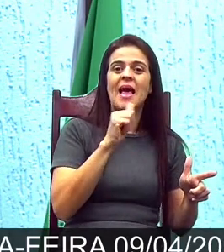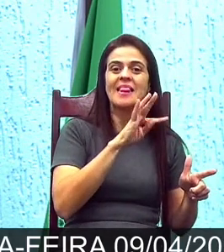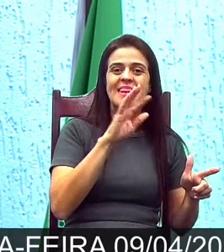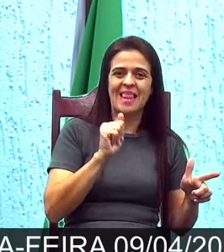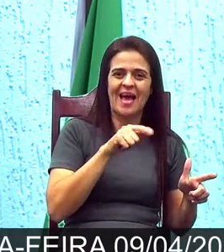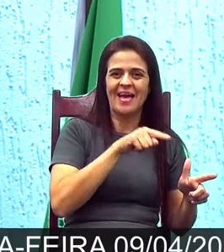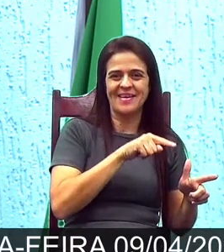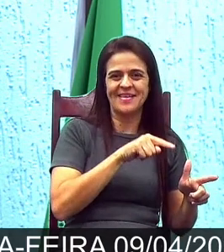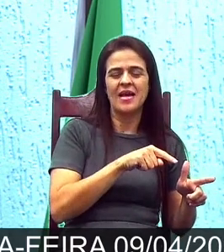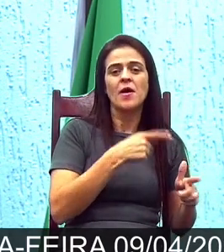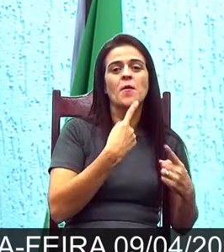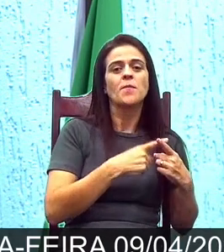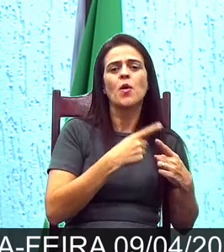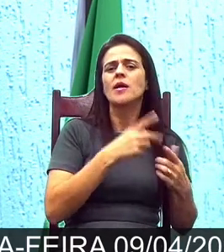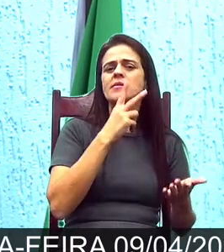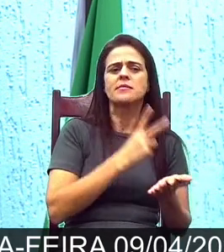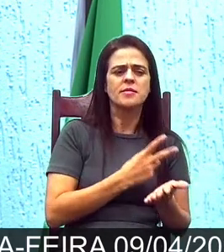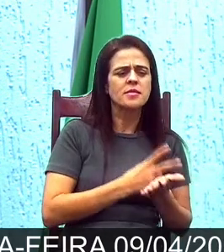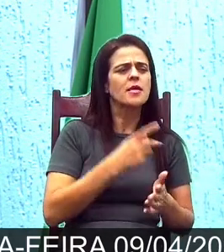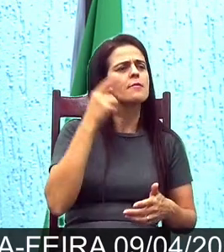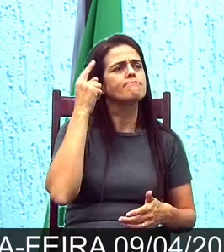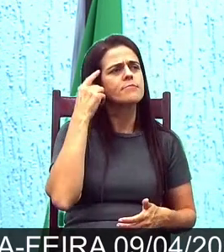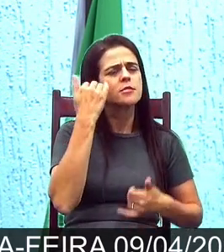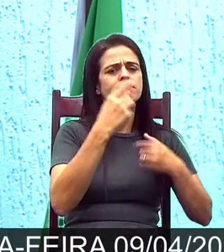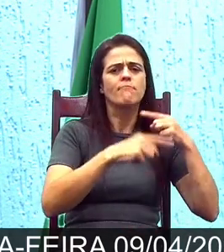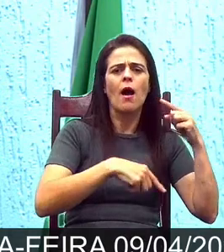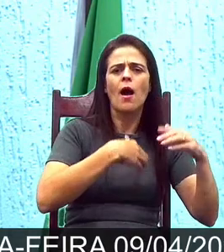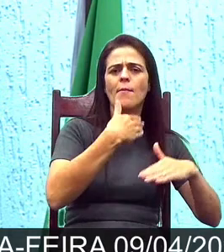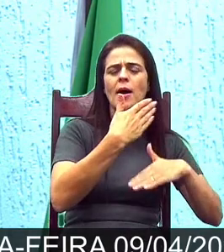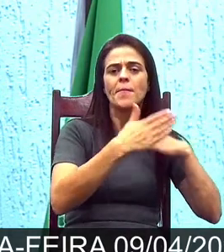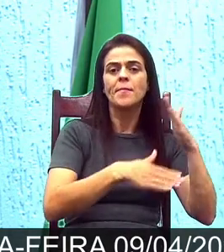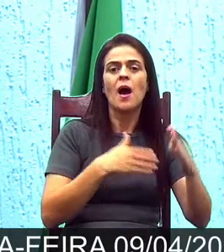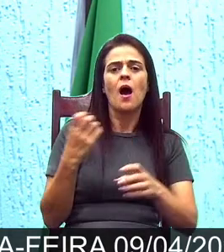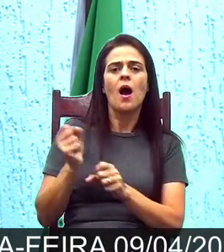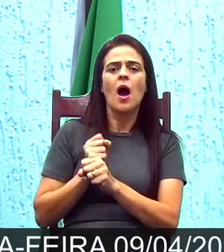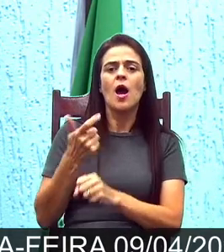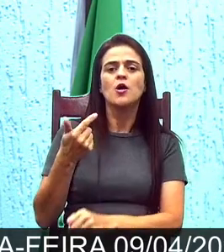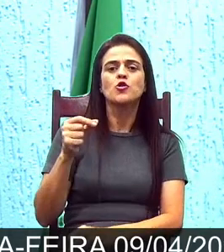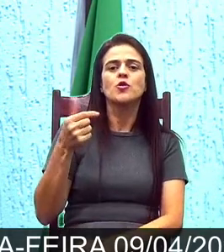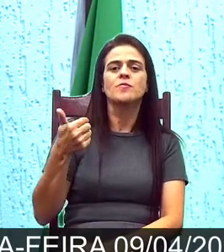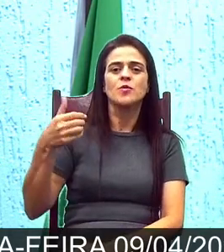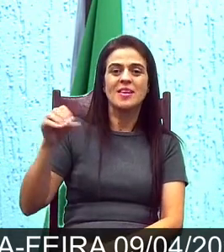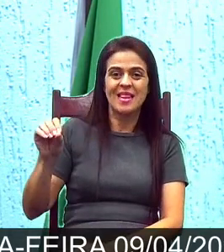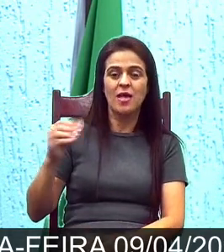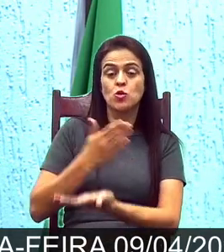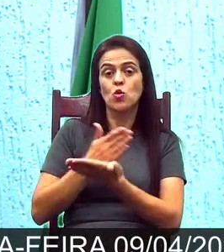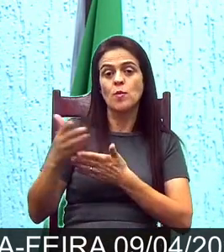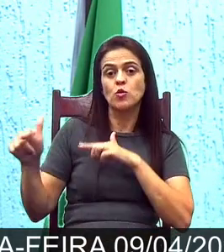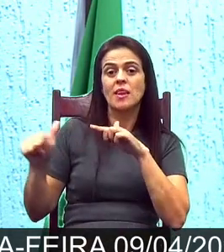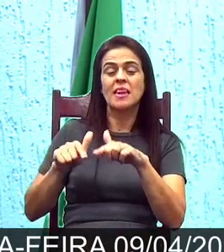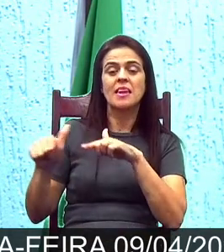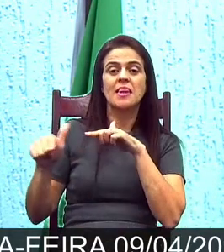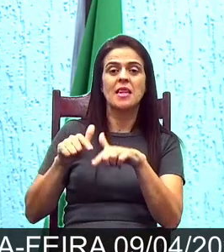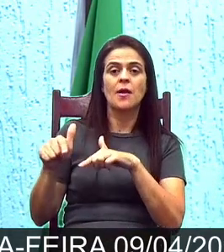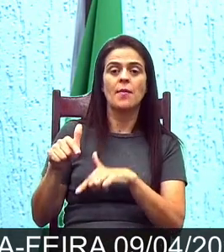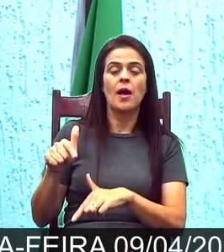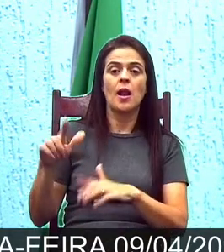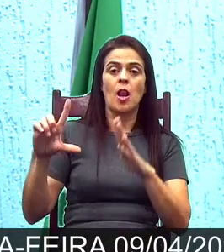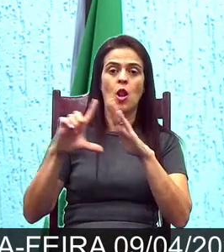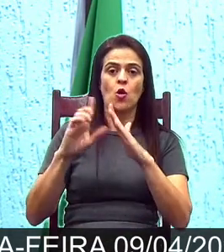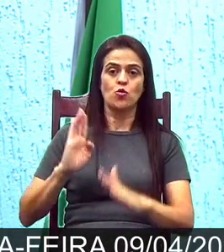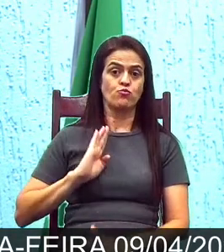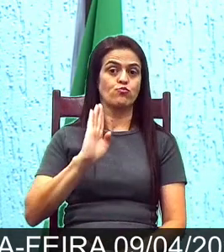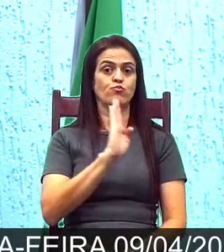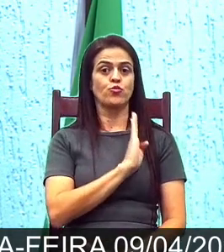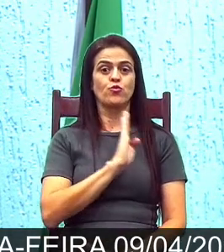com os ouvintes. Buscando novos caminhos, em 2010, iniciou seu trabalho na loja O Boticário, local considerado